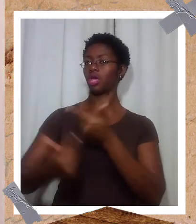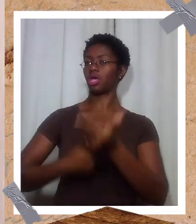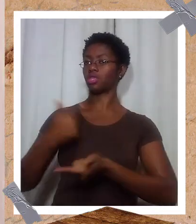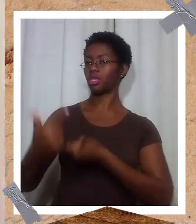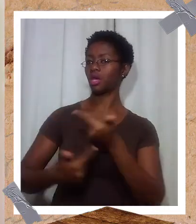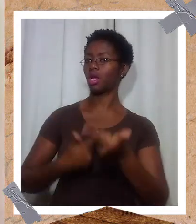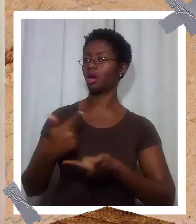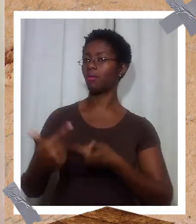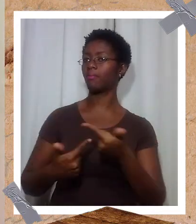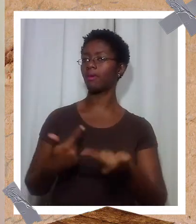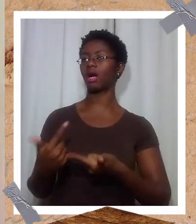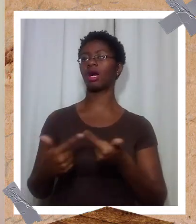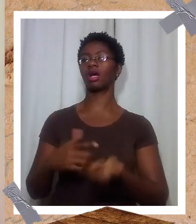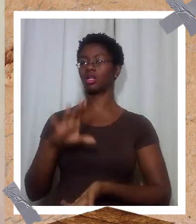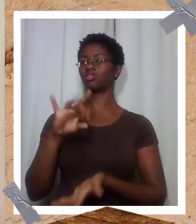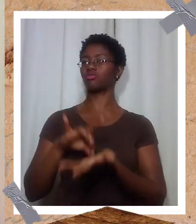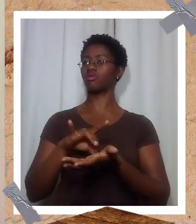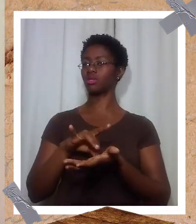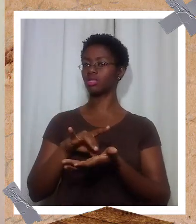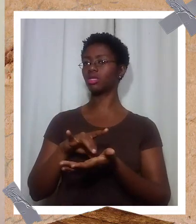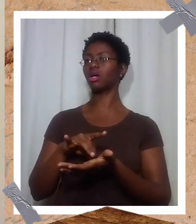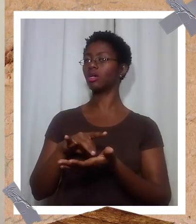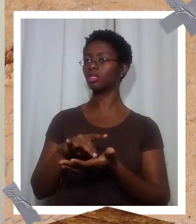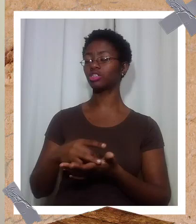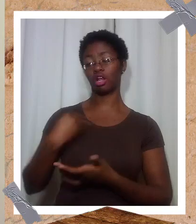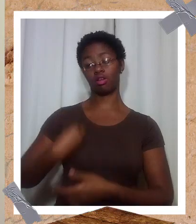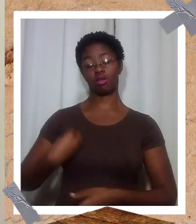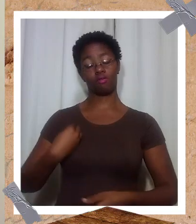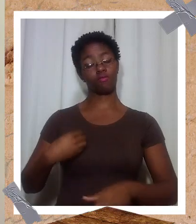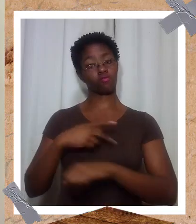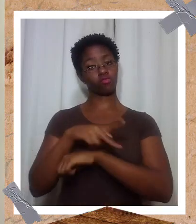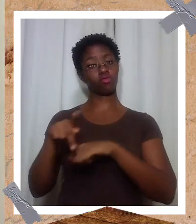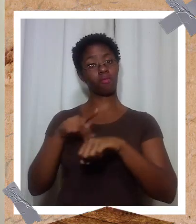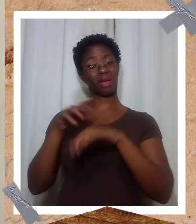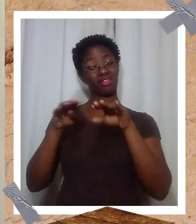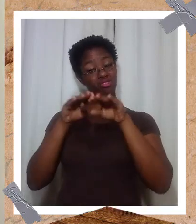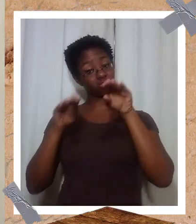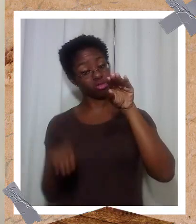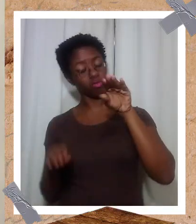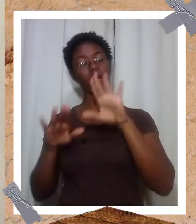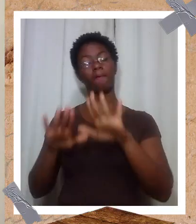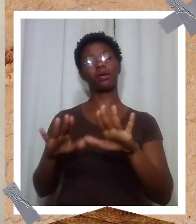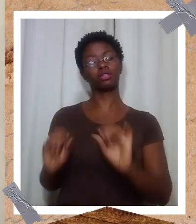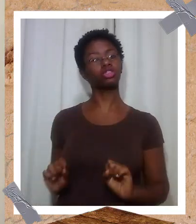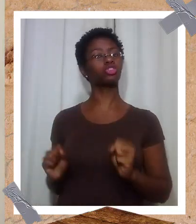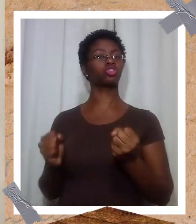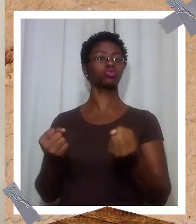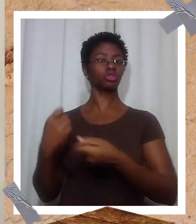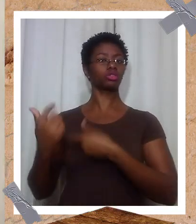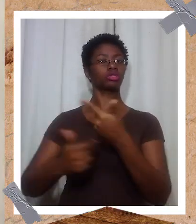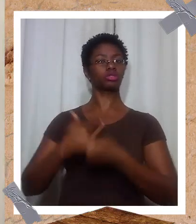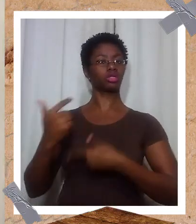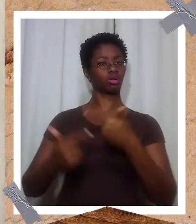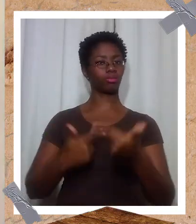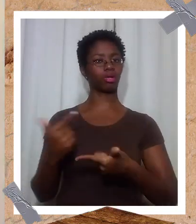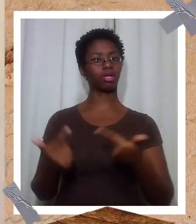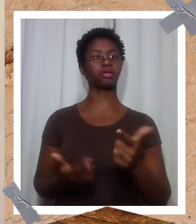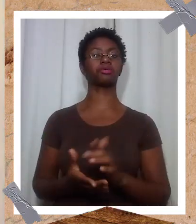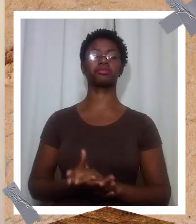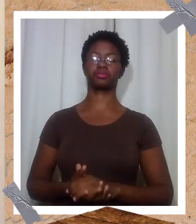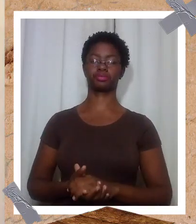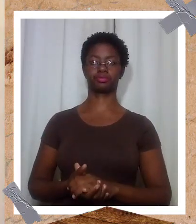trabalha de forma digna, apesar de viver num país desigual e viver, muitas